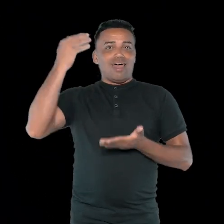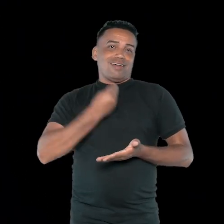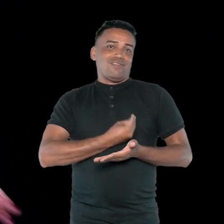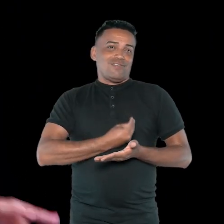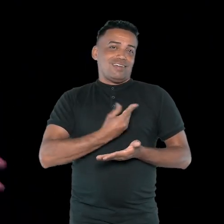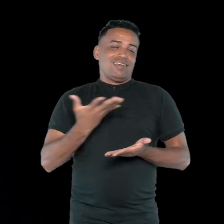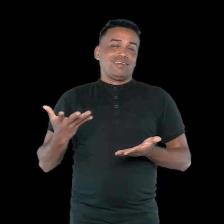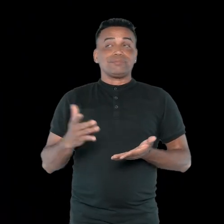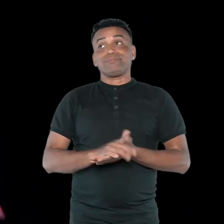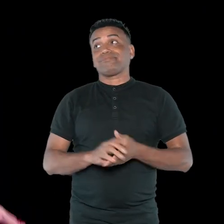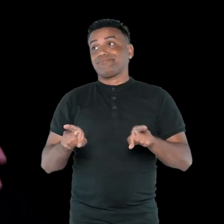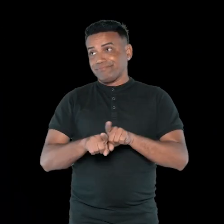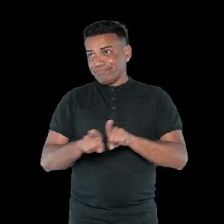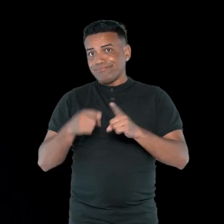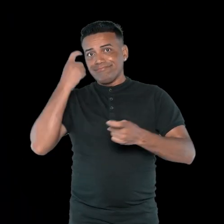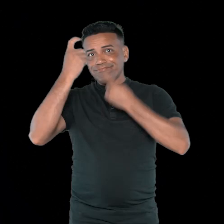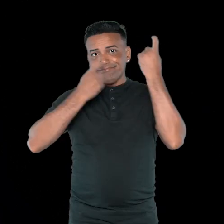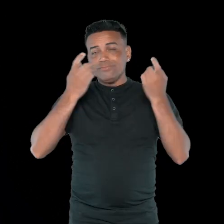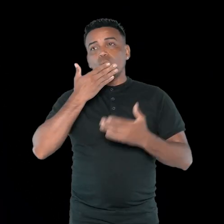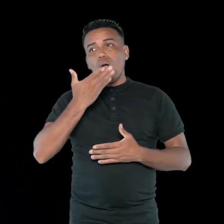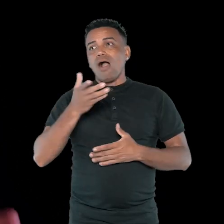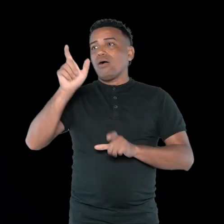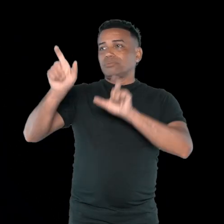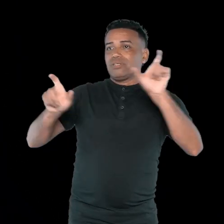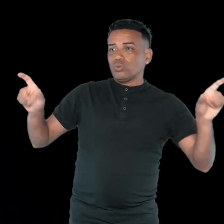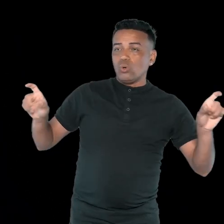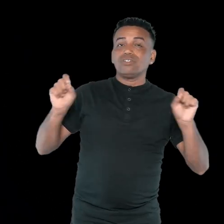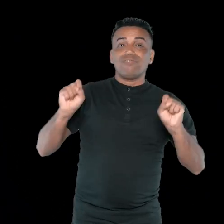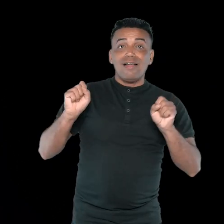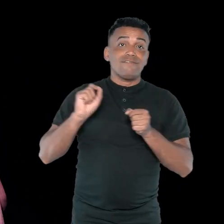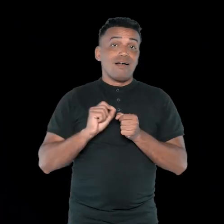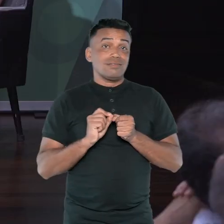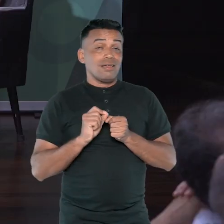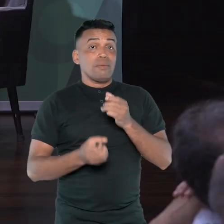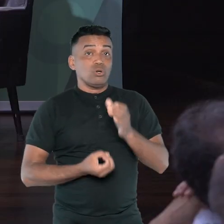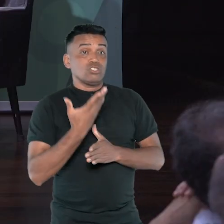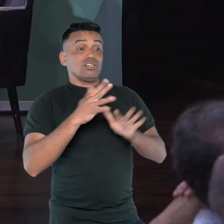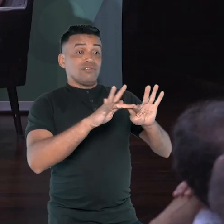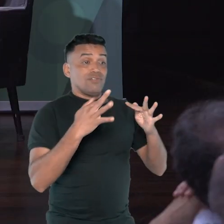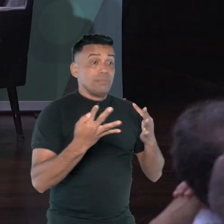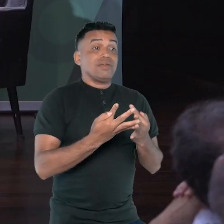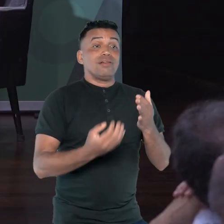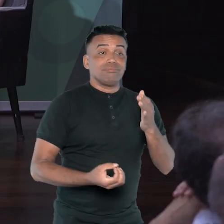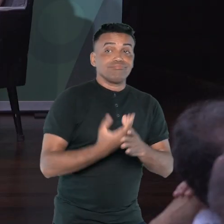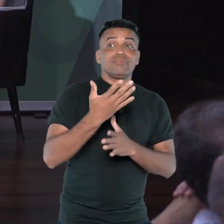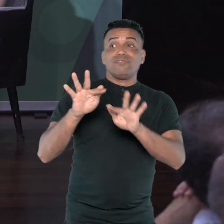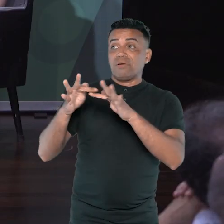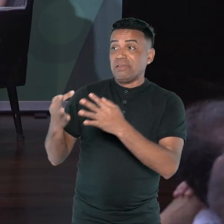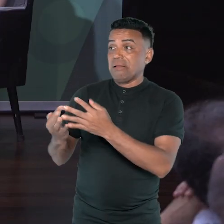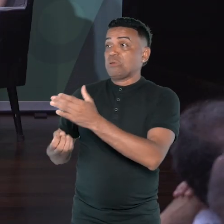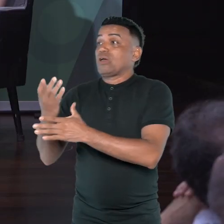tem uma preocupação em ditar, né, que, assim, quais corpos deveriam fazer o quê, produzir o quê, quais famílias deveriam ser produzidas, quais famílias não deveriam